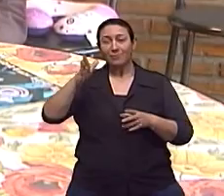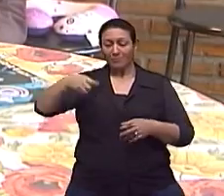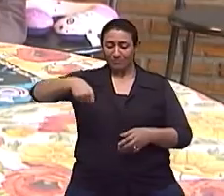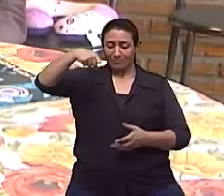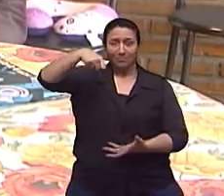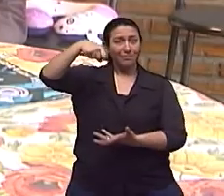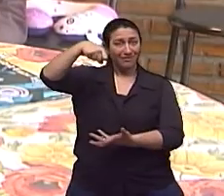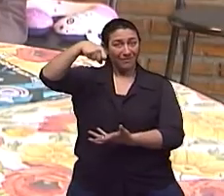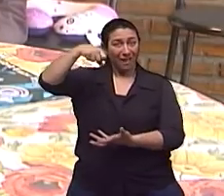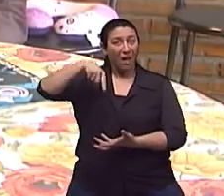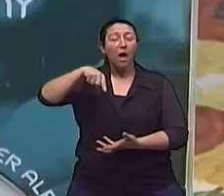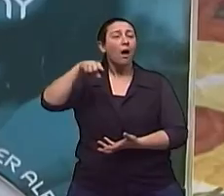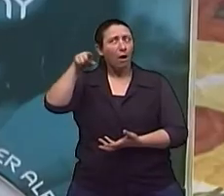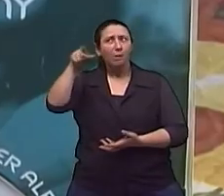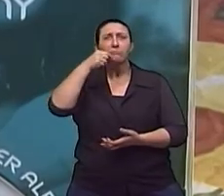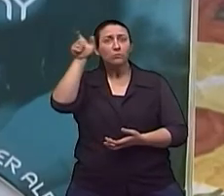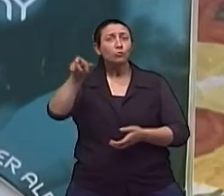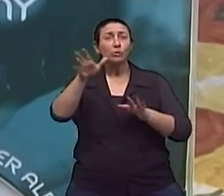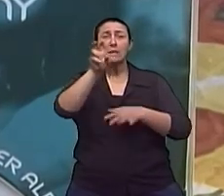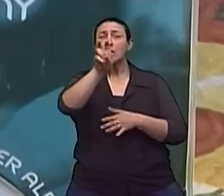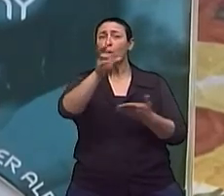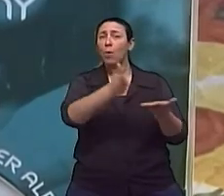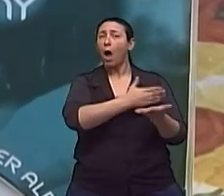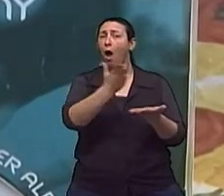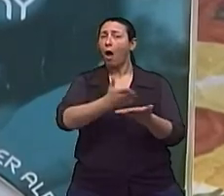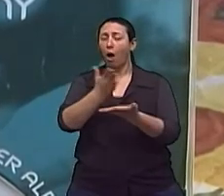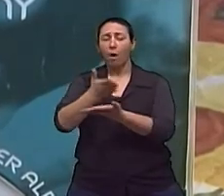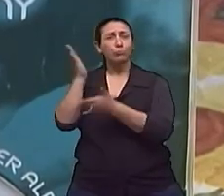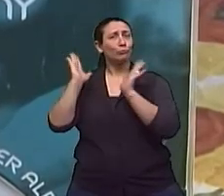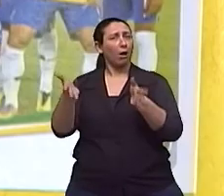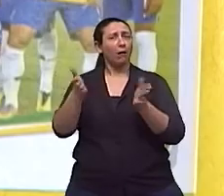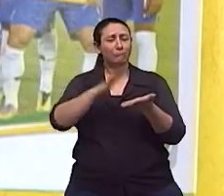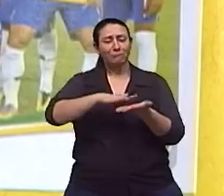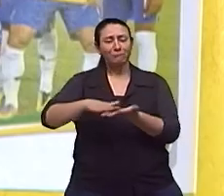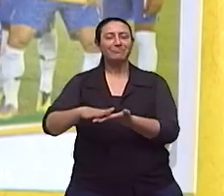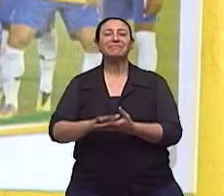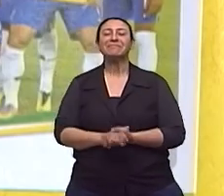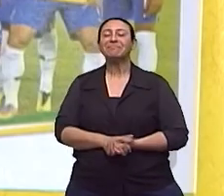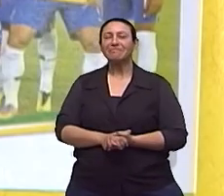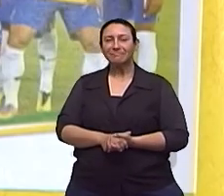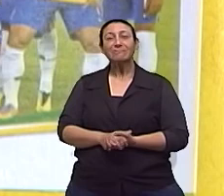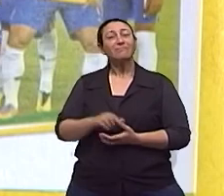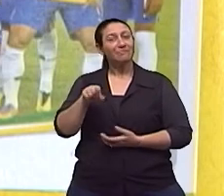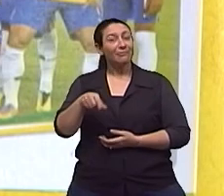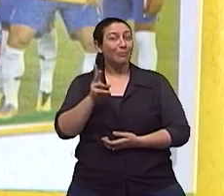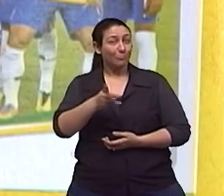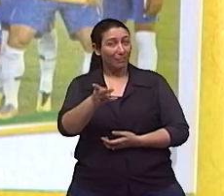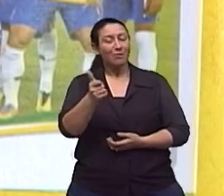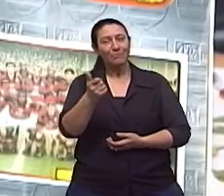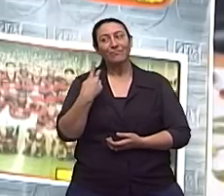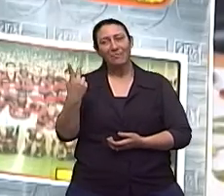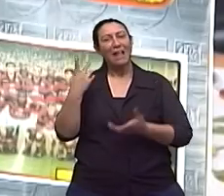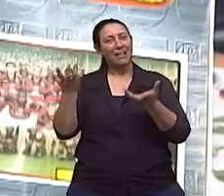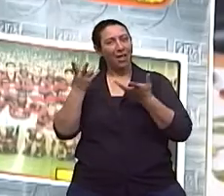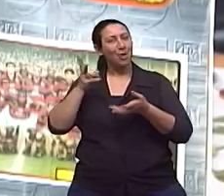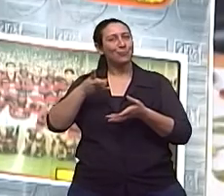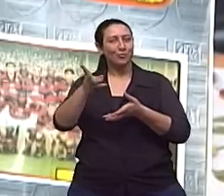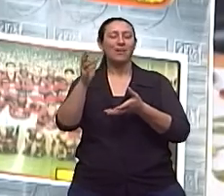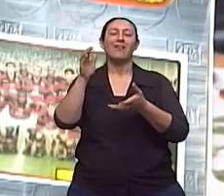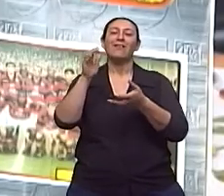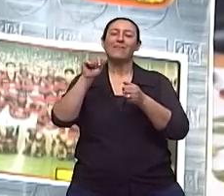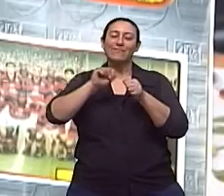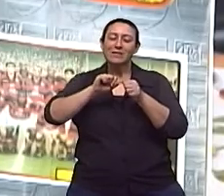já tinha cinco na próxima Copa do Mundo o casal Tonet continuar a diversão colecionando as